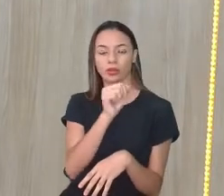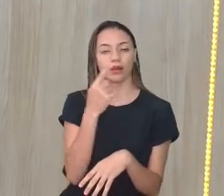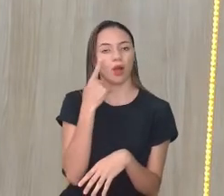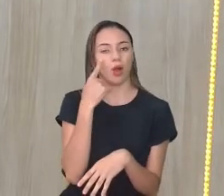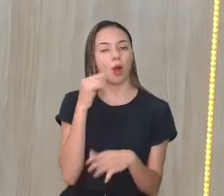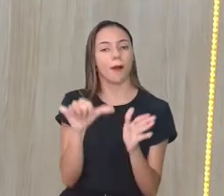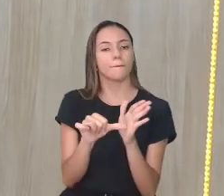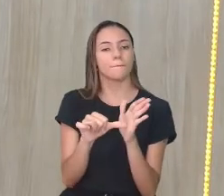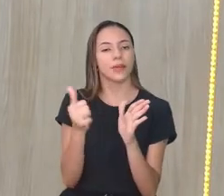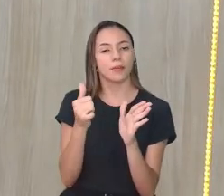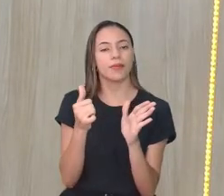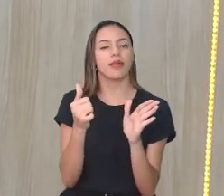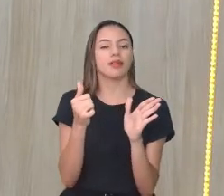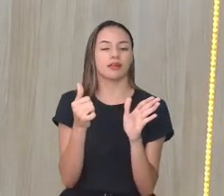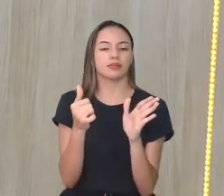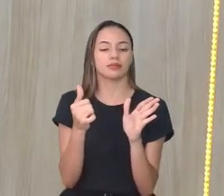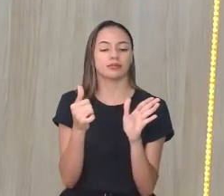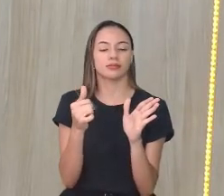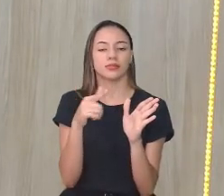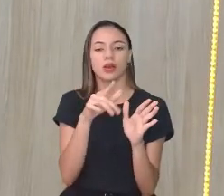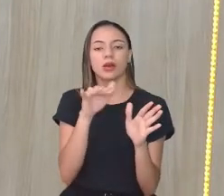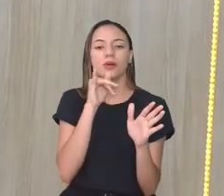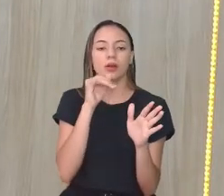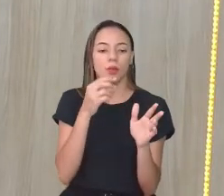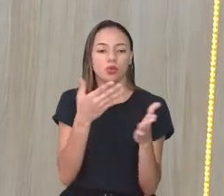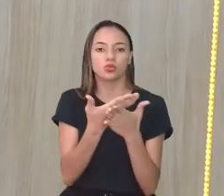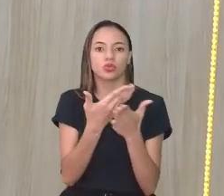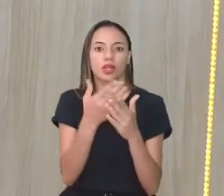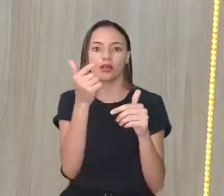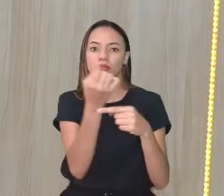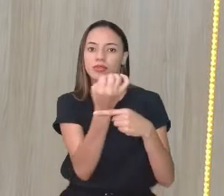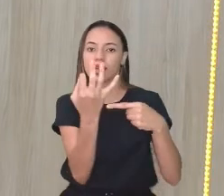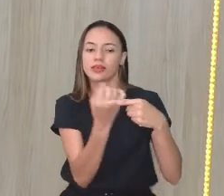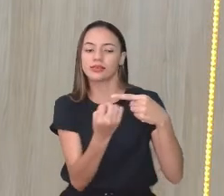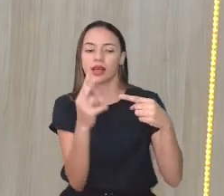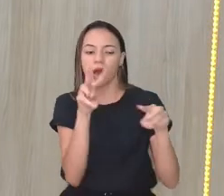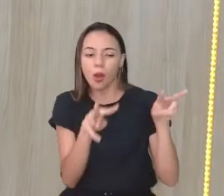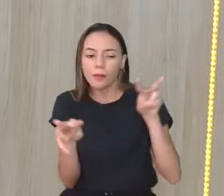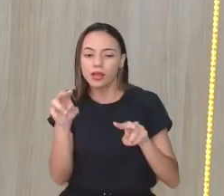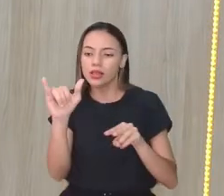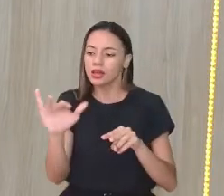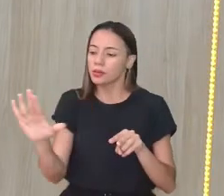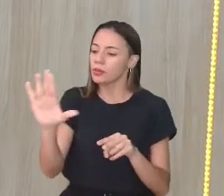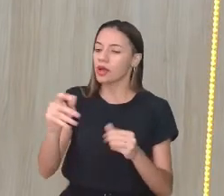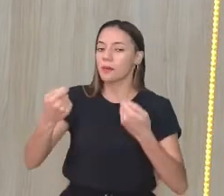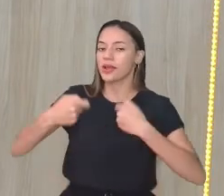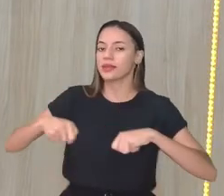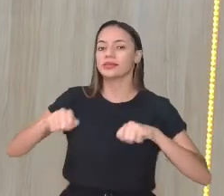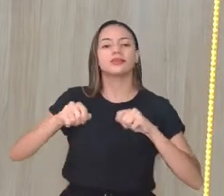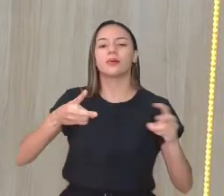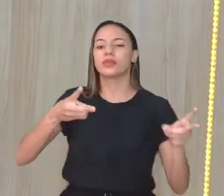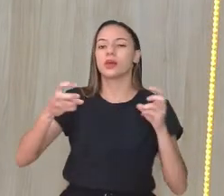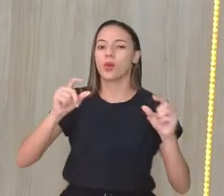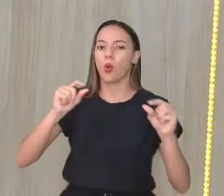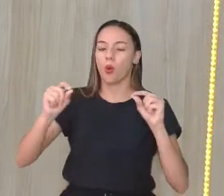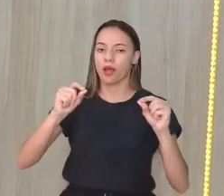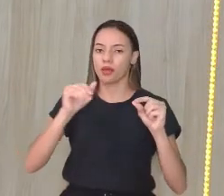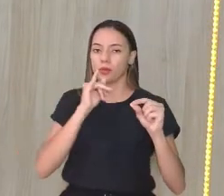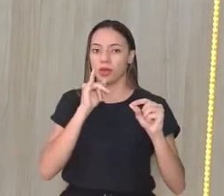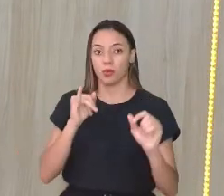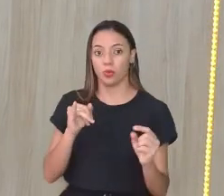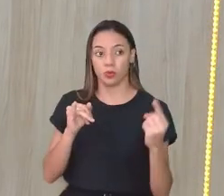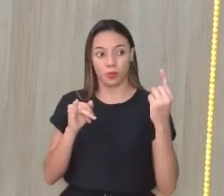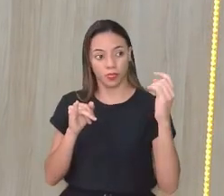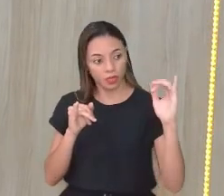coisa, quando a gente está estudando fração e observando as figuras, a gente vai perceber essa situação aí, de pegar uma